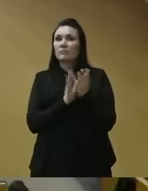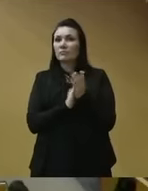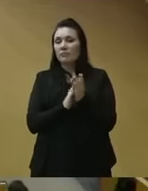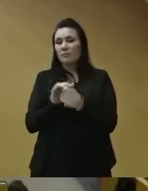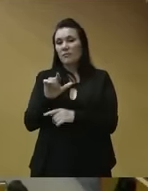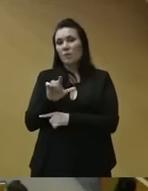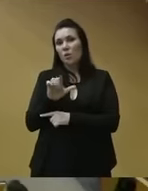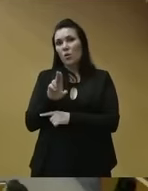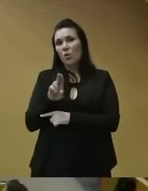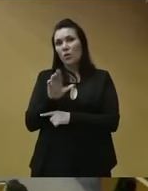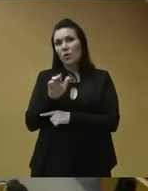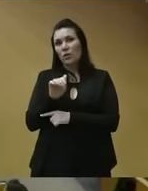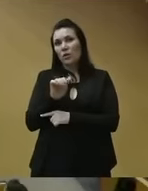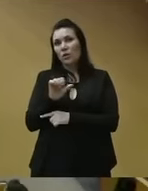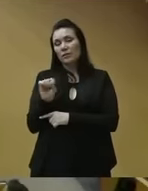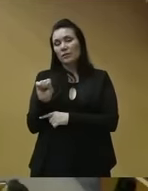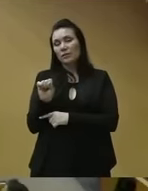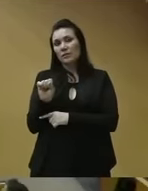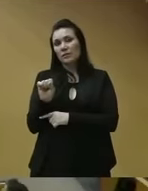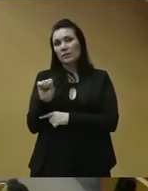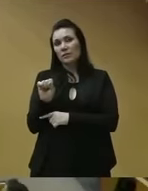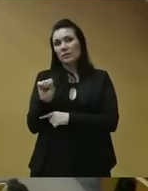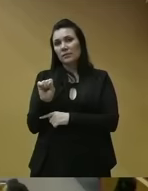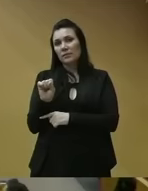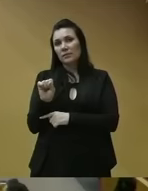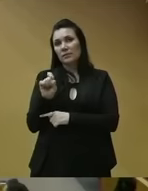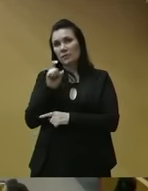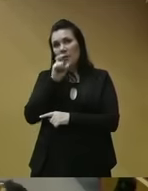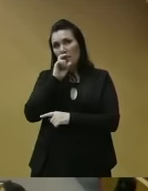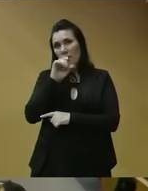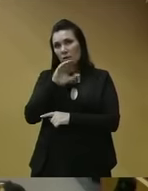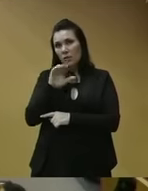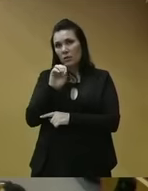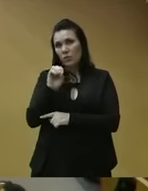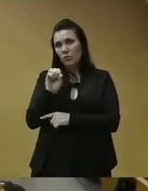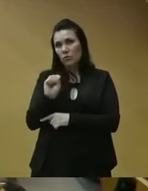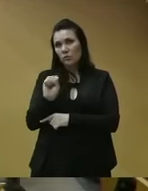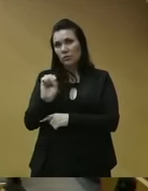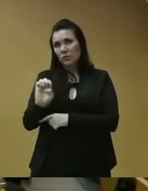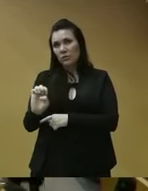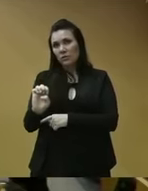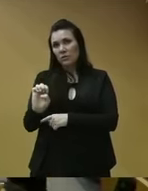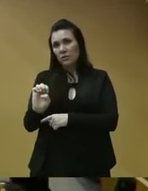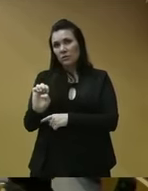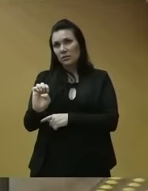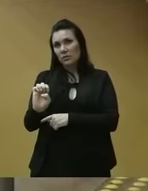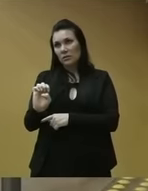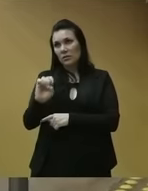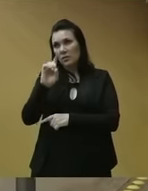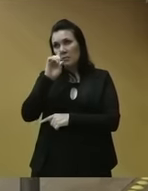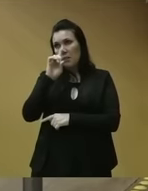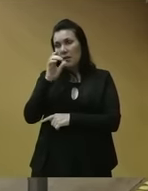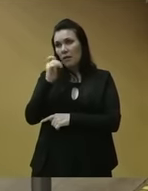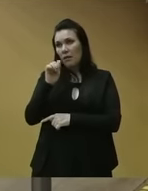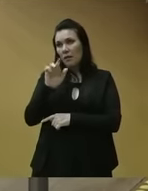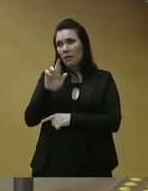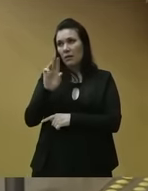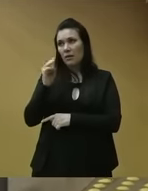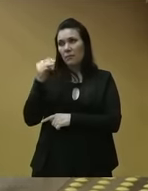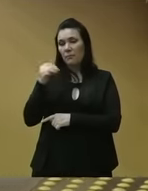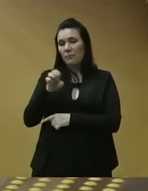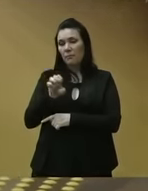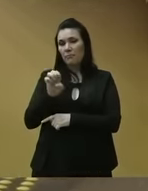Lucas da Rocha Ludwig, filho de José Ariano da Silva Ludwig e Carmen Elise da Rocha